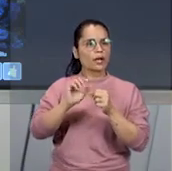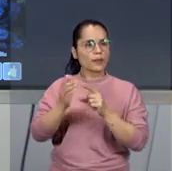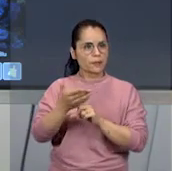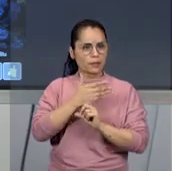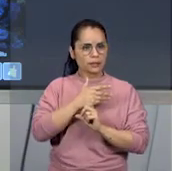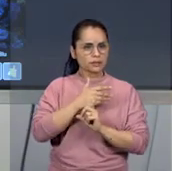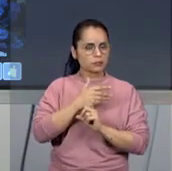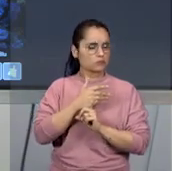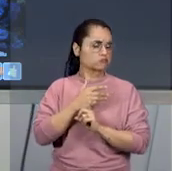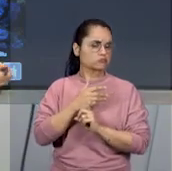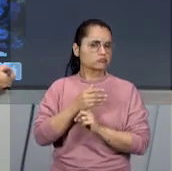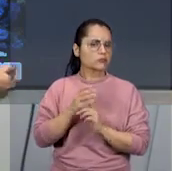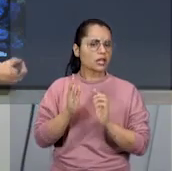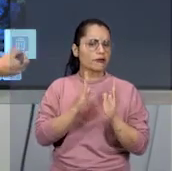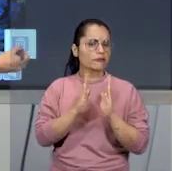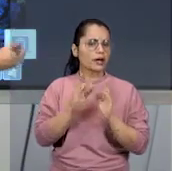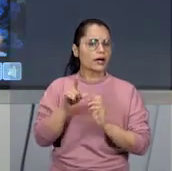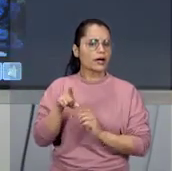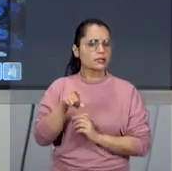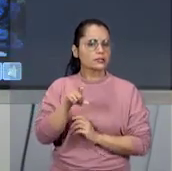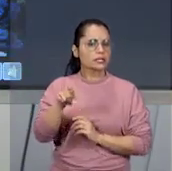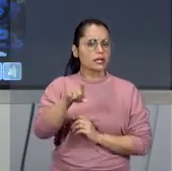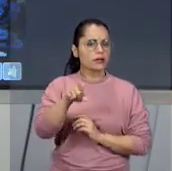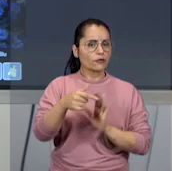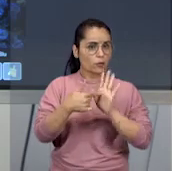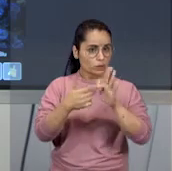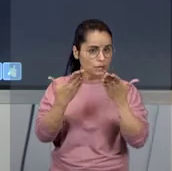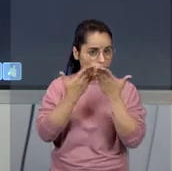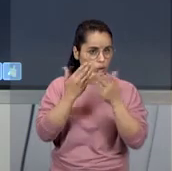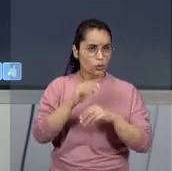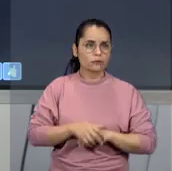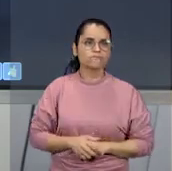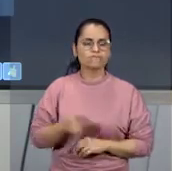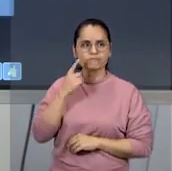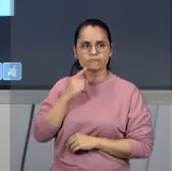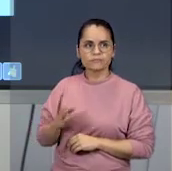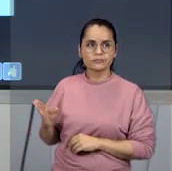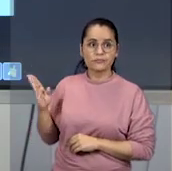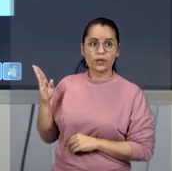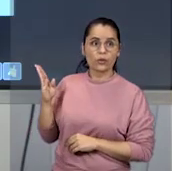na fase larval, que eu vou mostrar para vocês agora.